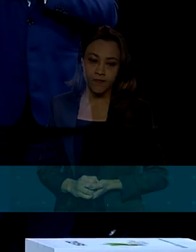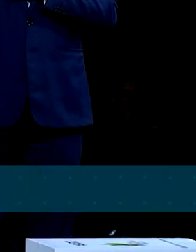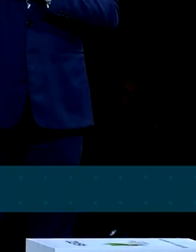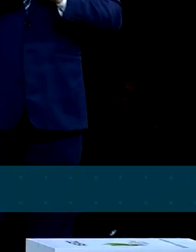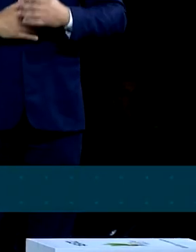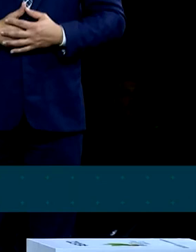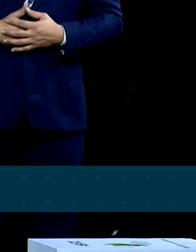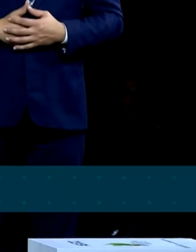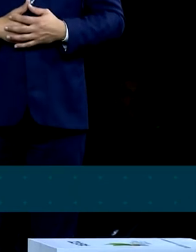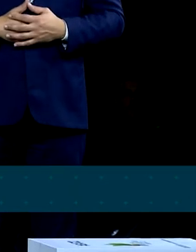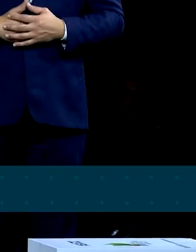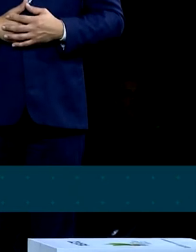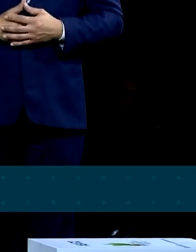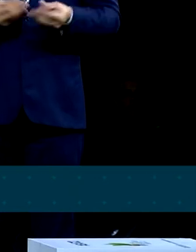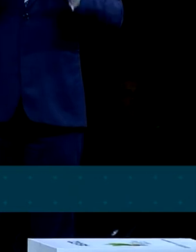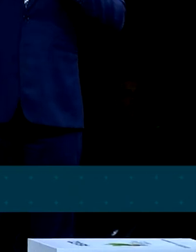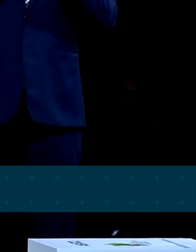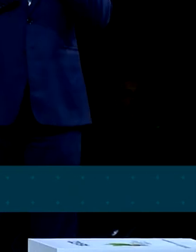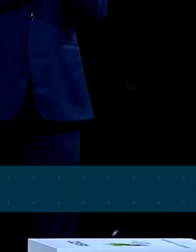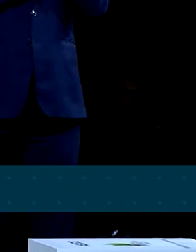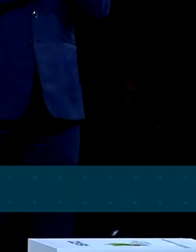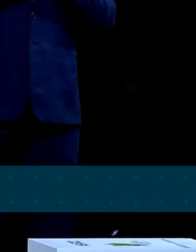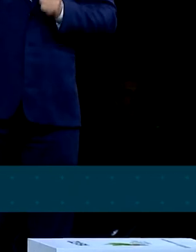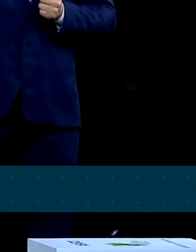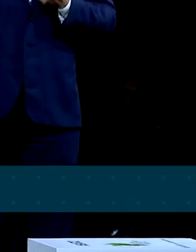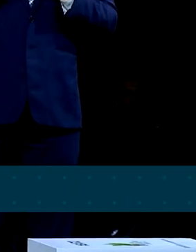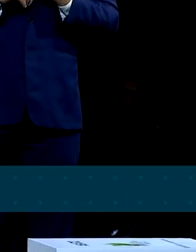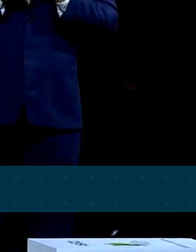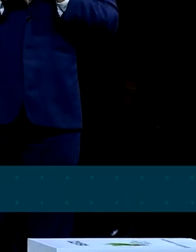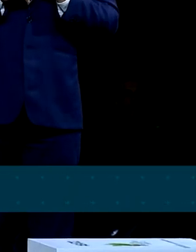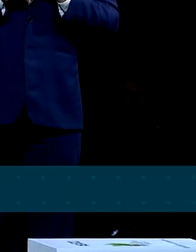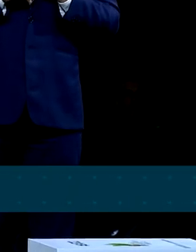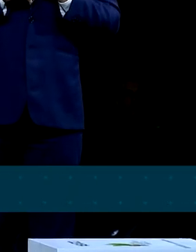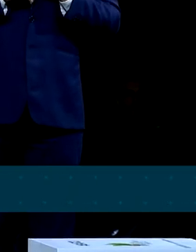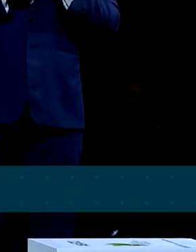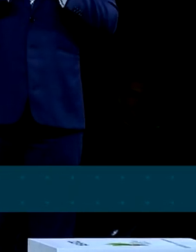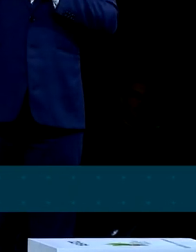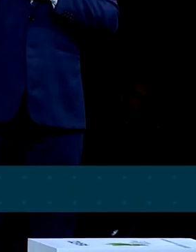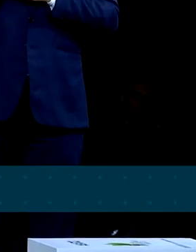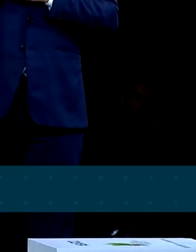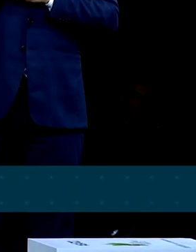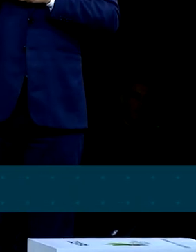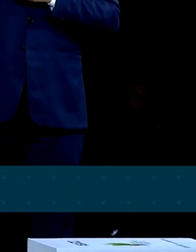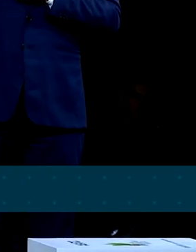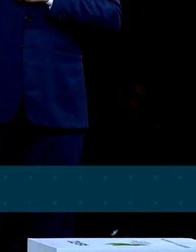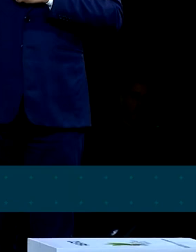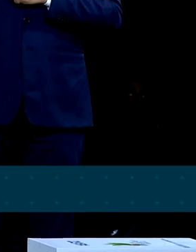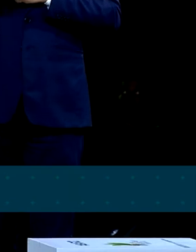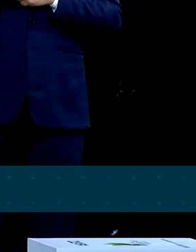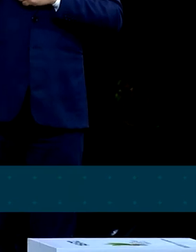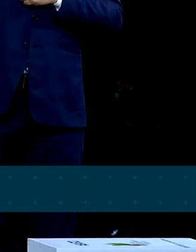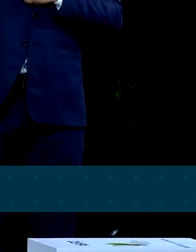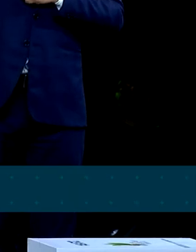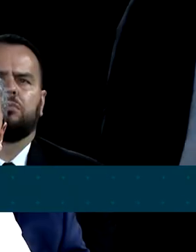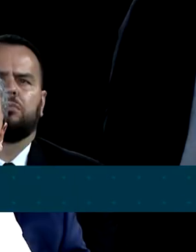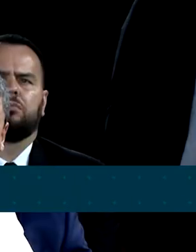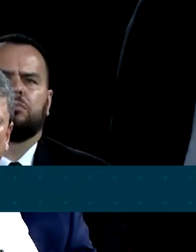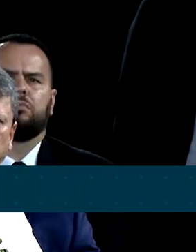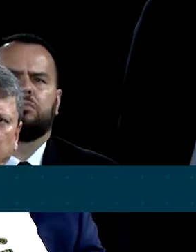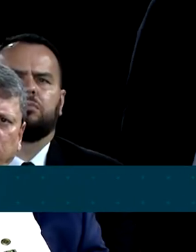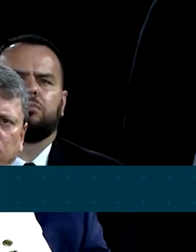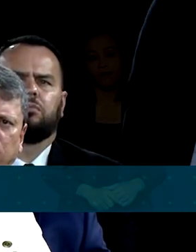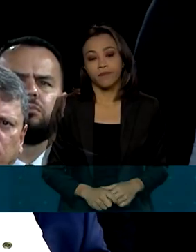dá a segurança alimentar, bem como para mais de 1 bilhão de pessoas ao redor do mundo.